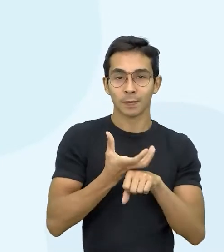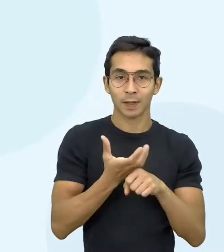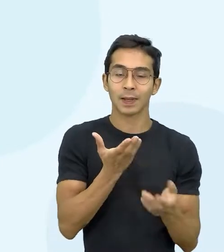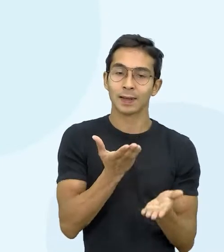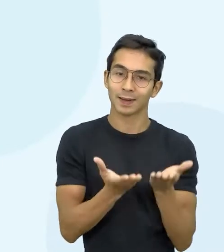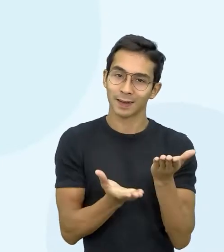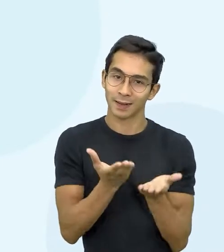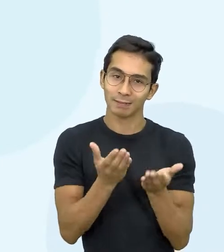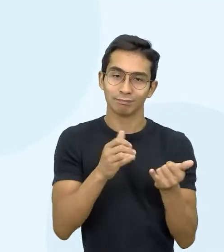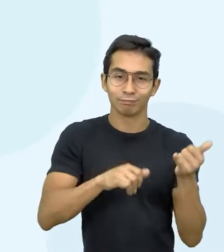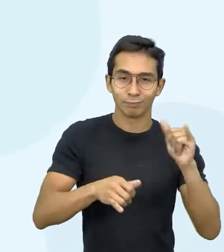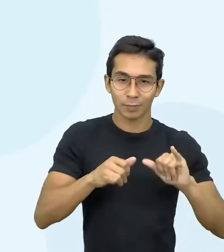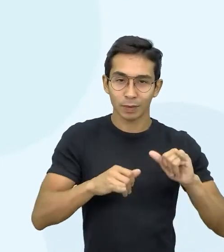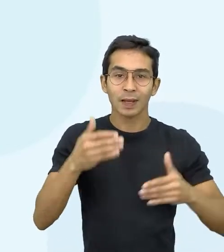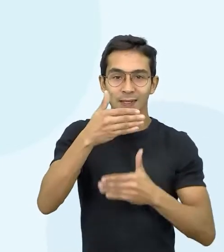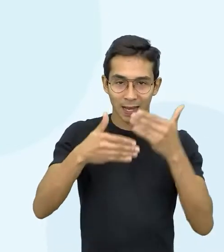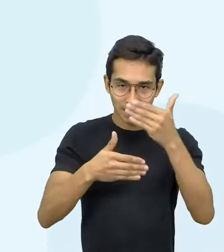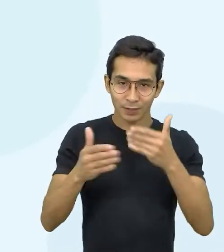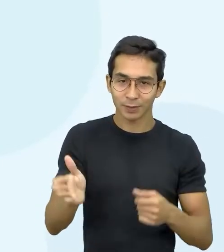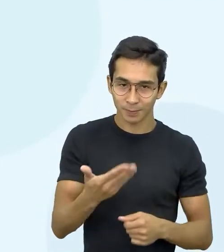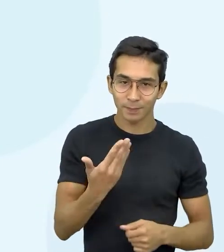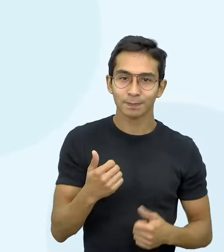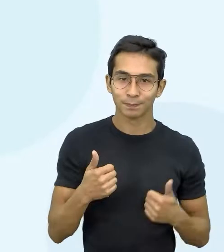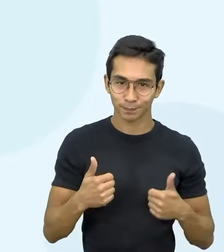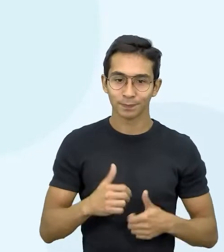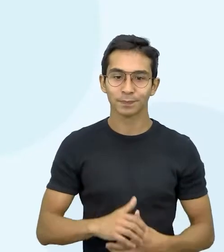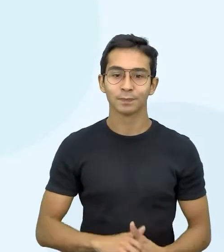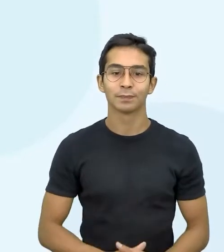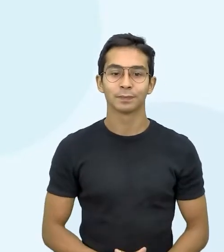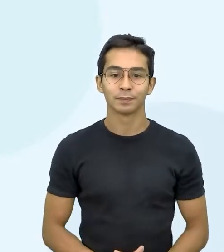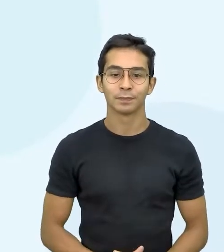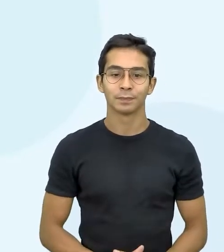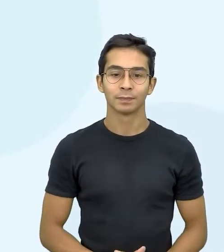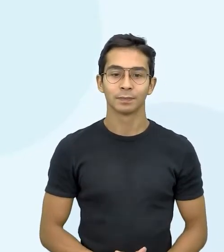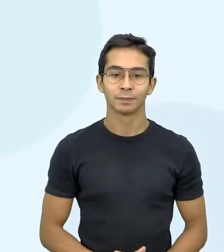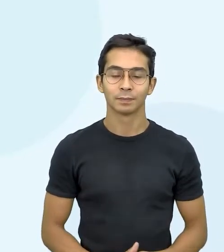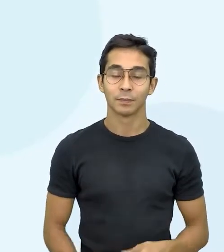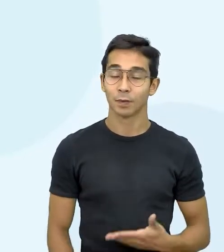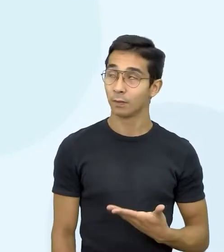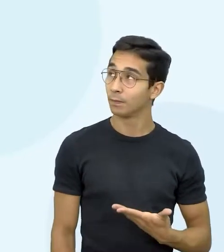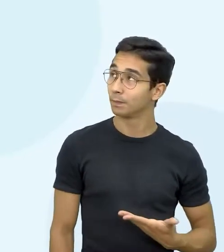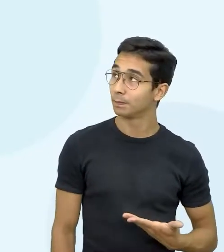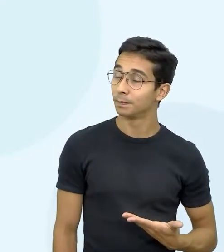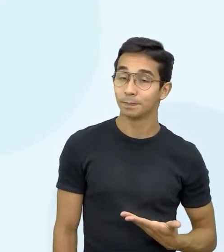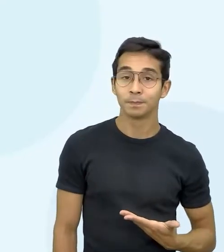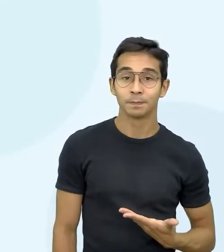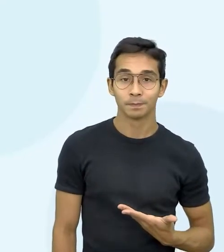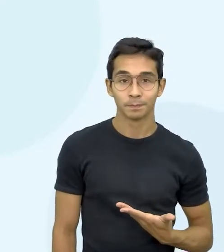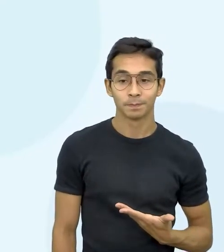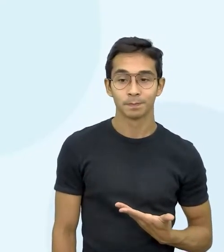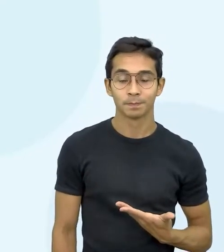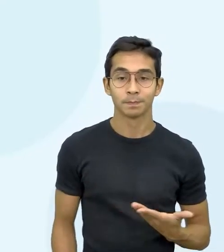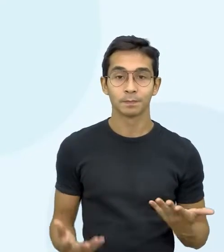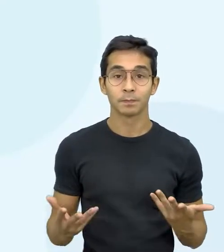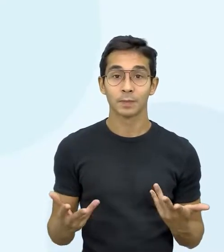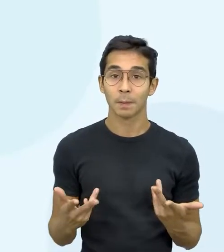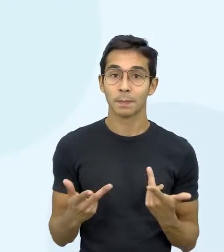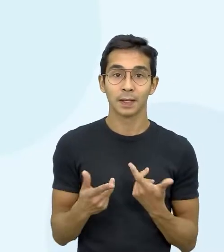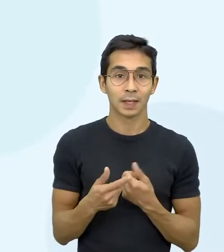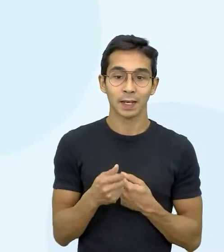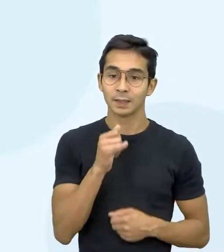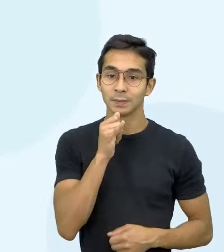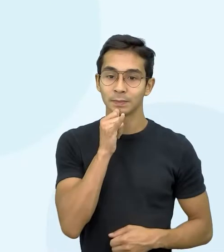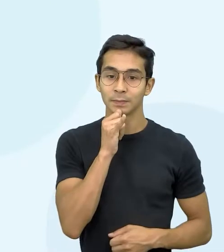Muda o slide, fazendo favor. Então, olha lá, ó. Nós temos aqui, a habilidade que é levantar e